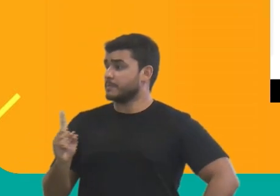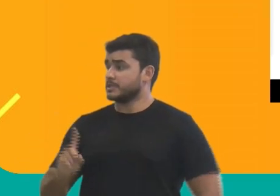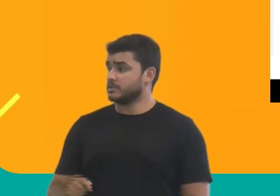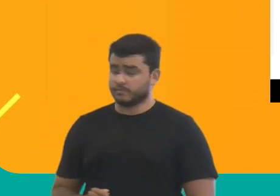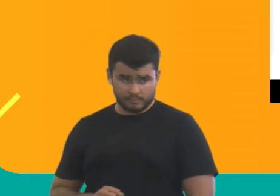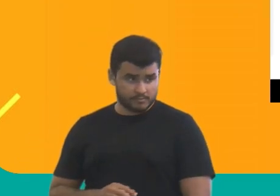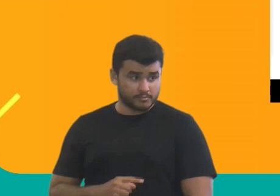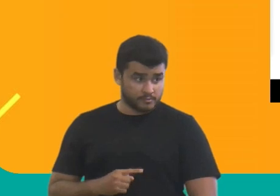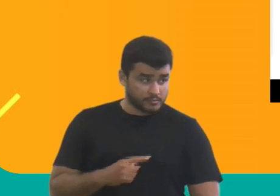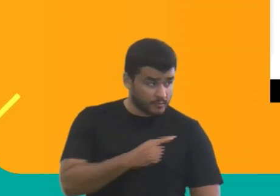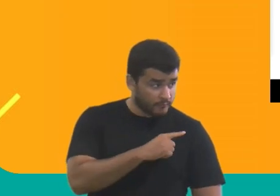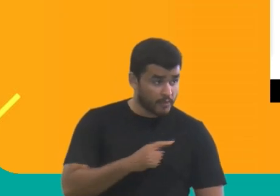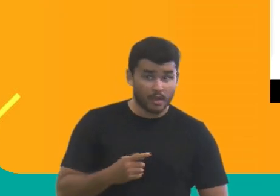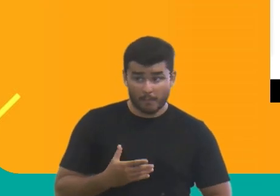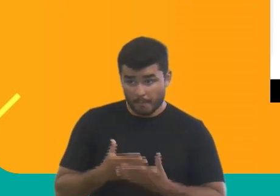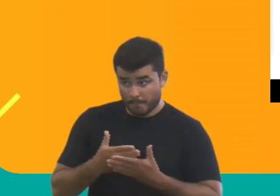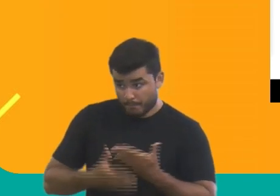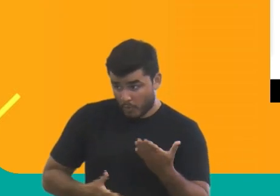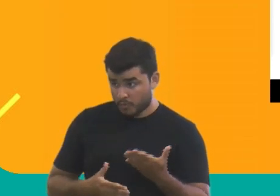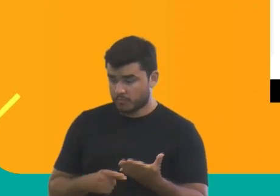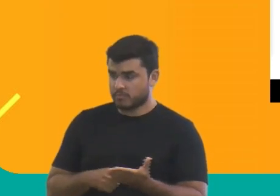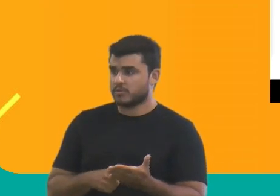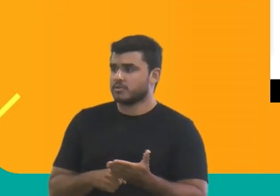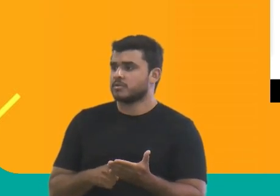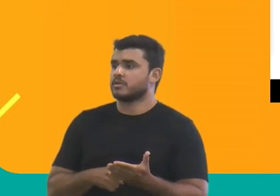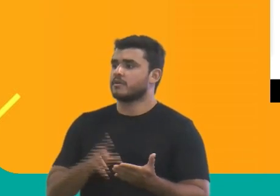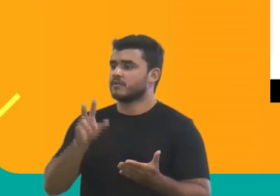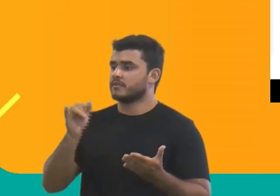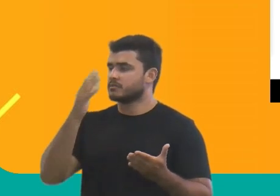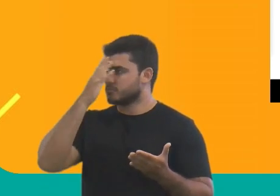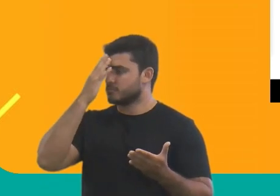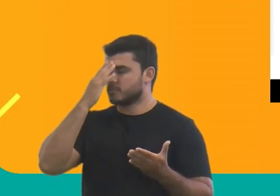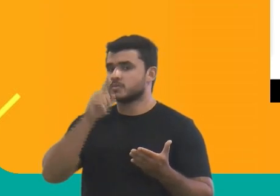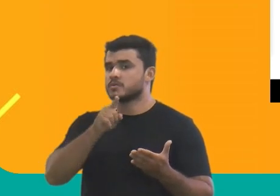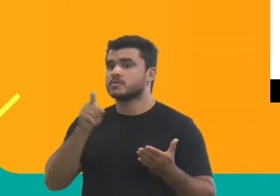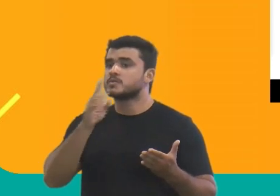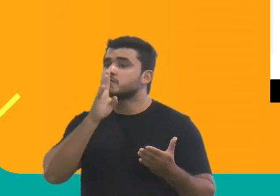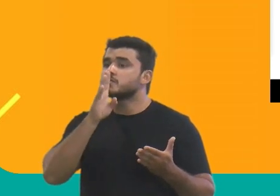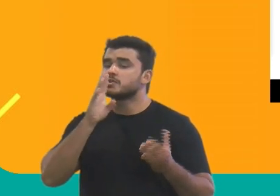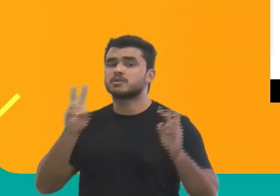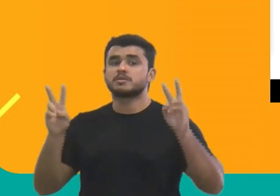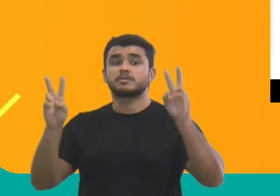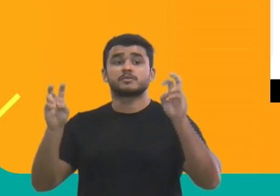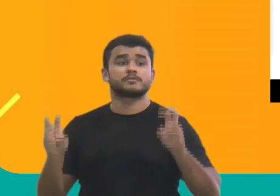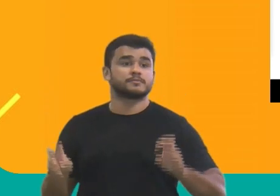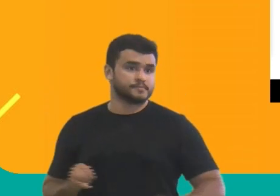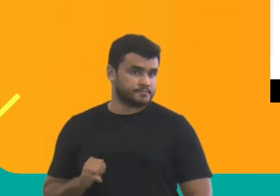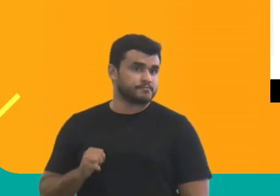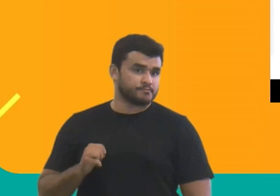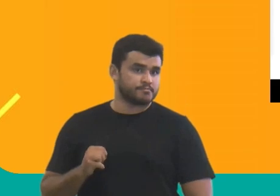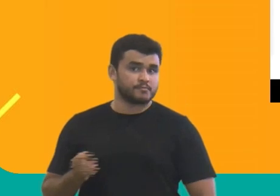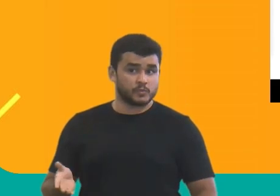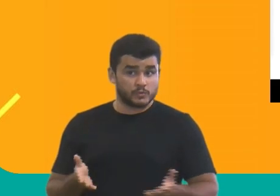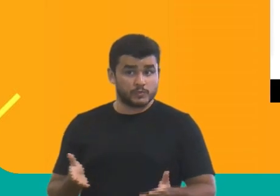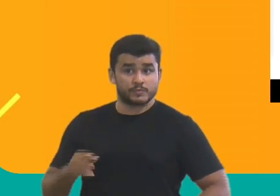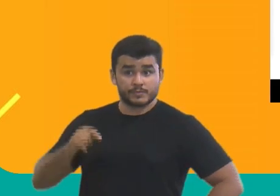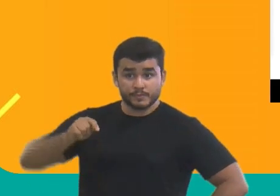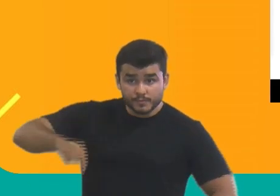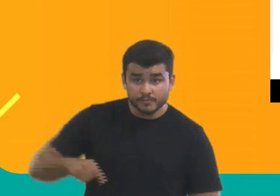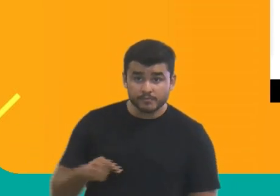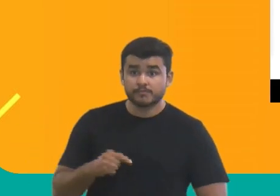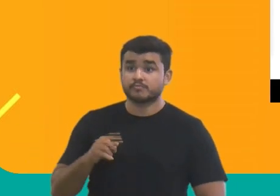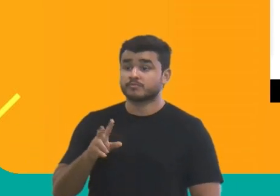preparação específica para uma prova, você começa a ver o sentido de você conhecer algumas substâncias. 3 delas para a tarde de hoje, para você levar